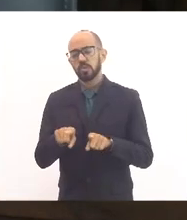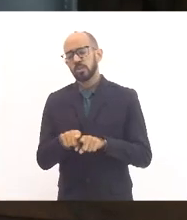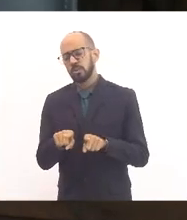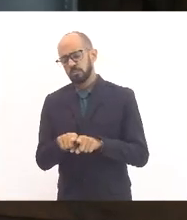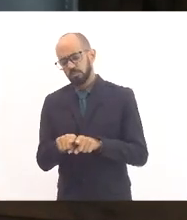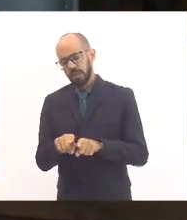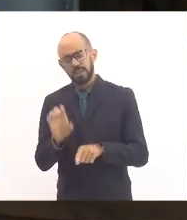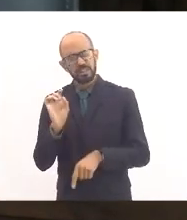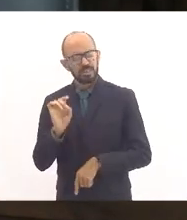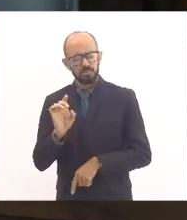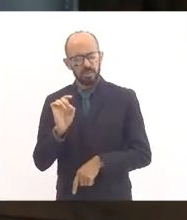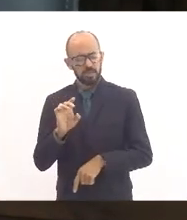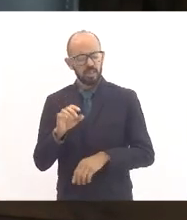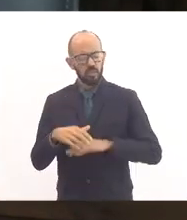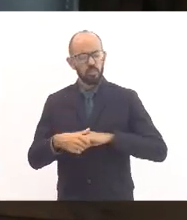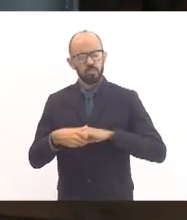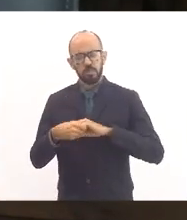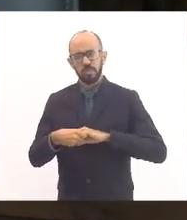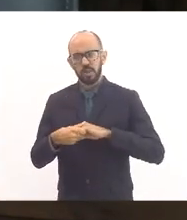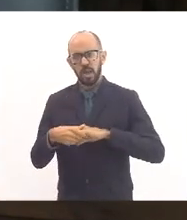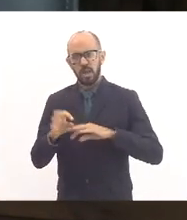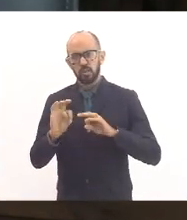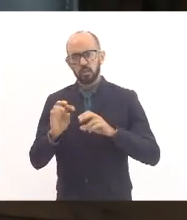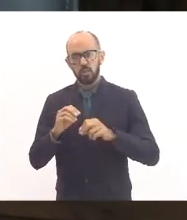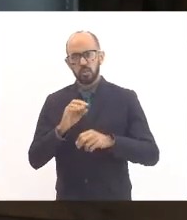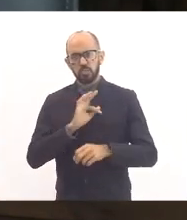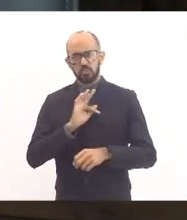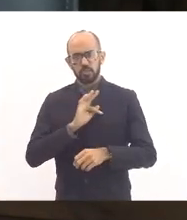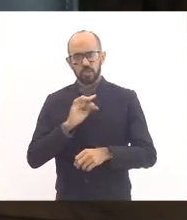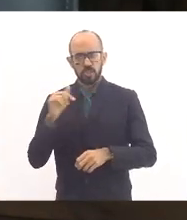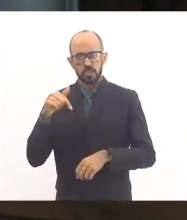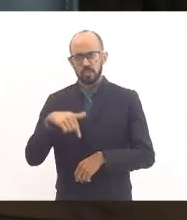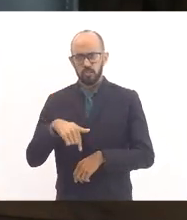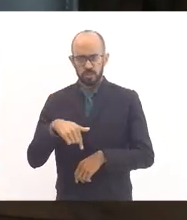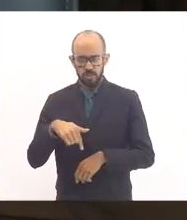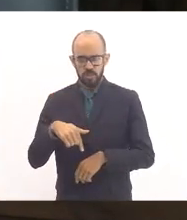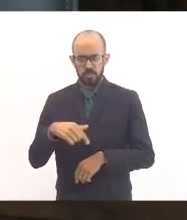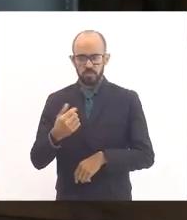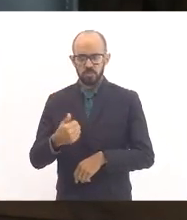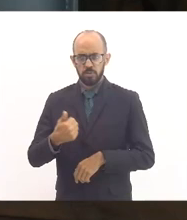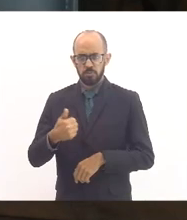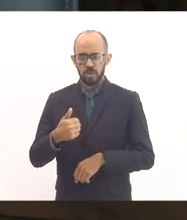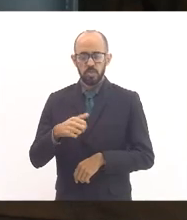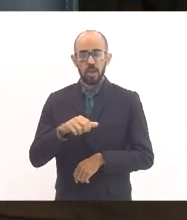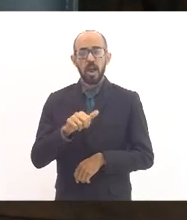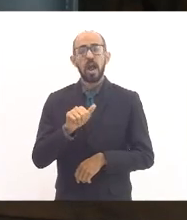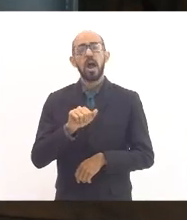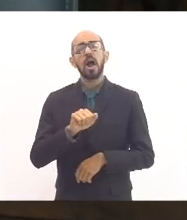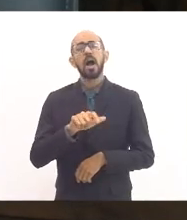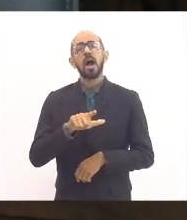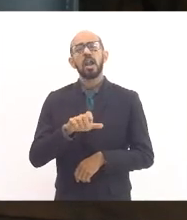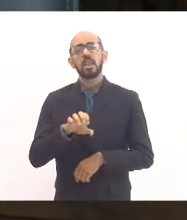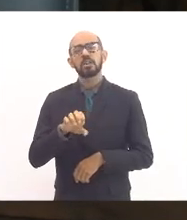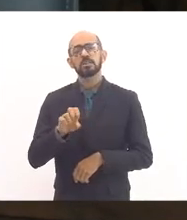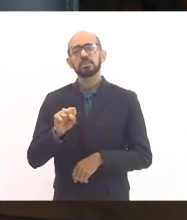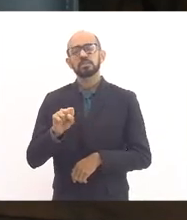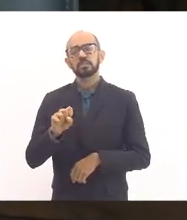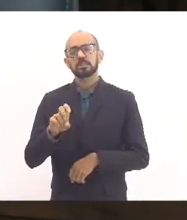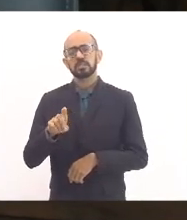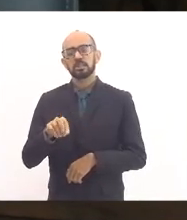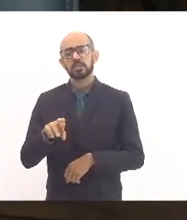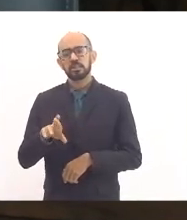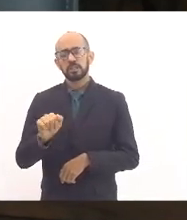particular especial a todos que estão aqui quero fazer o primeiro na figura da Alessandra depois